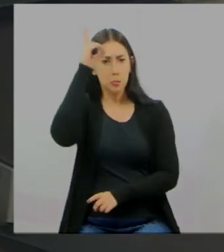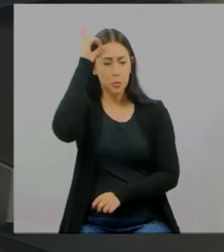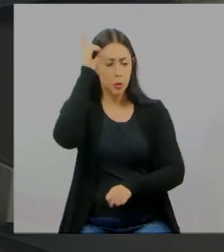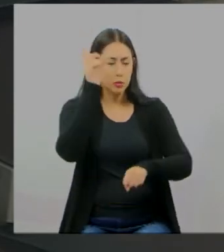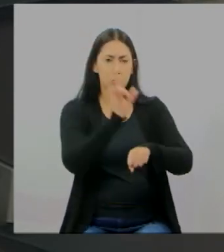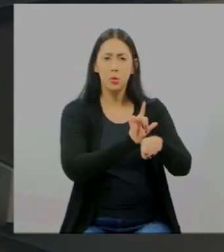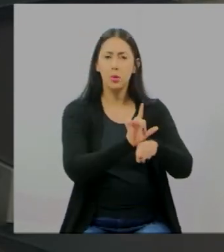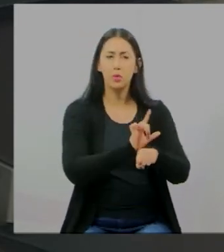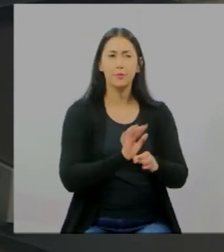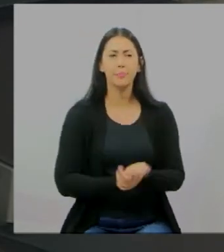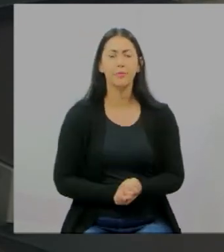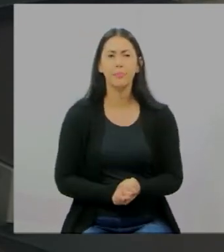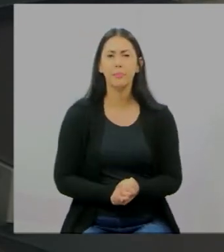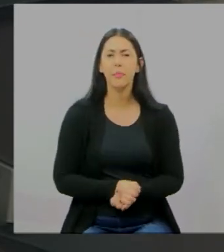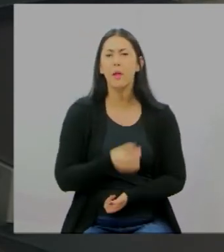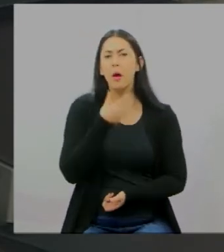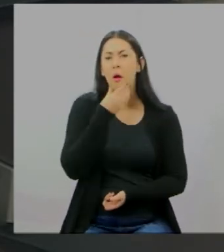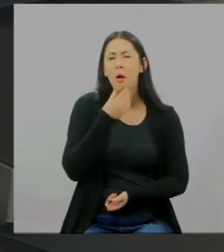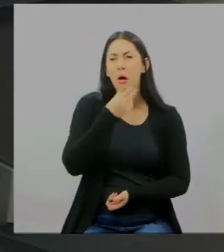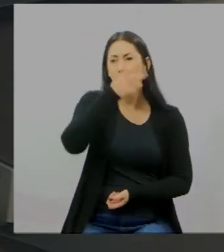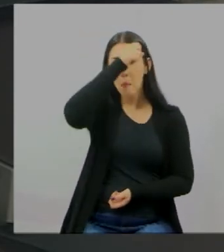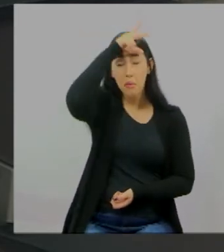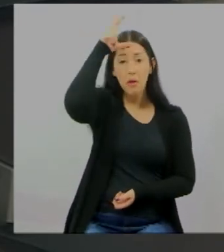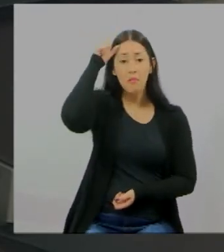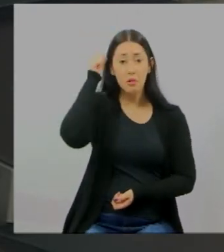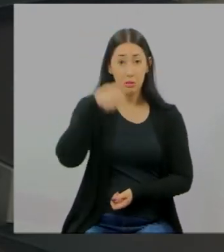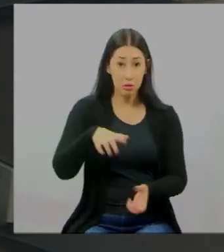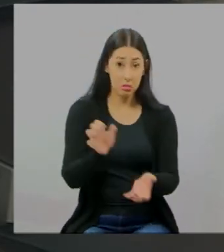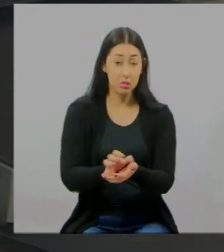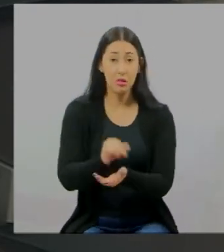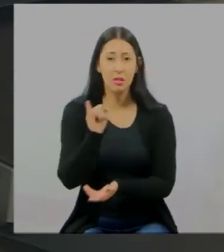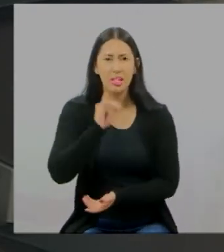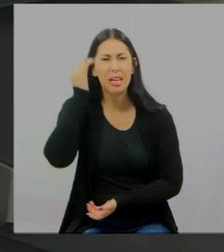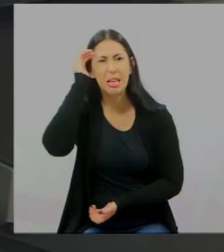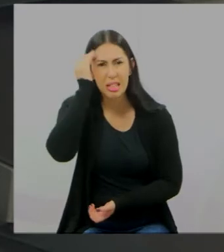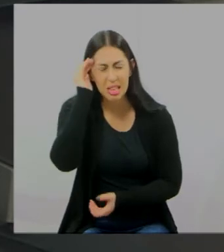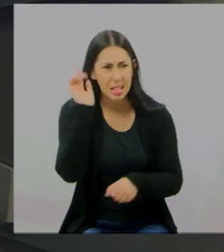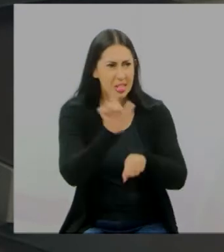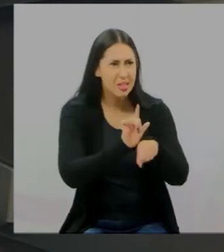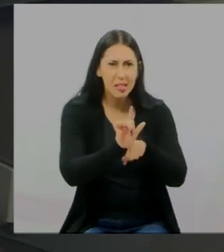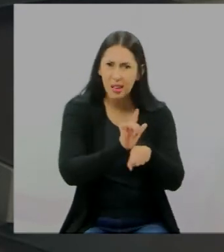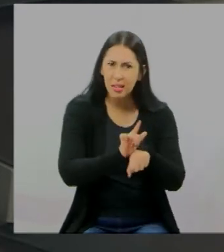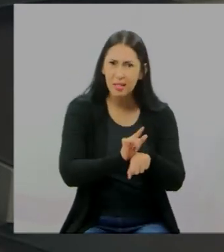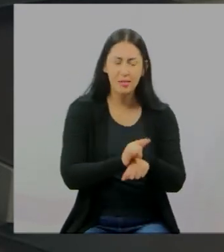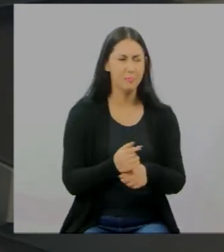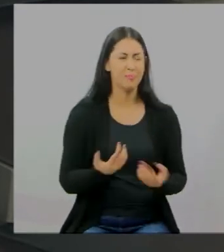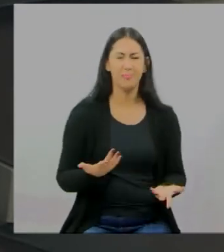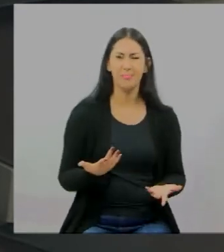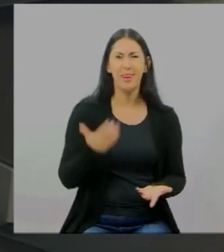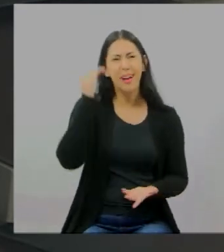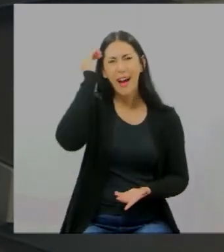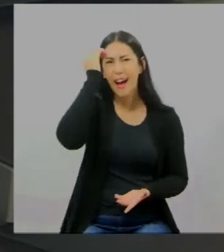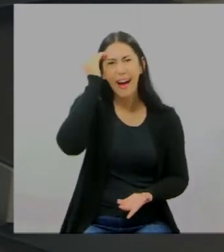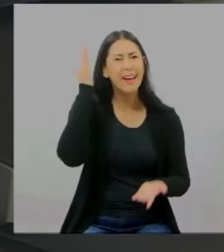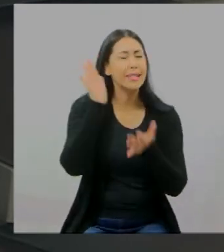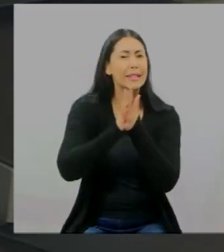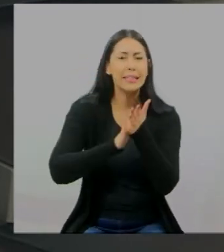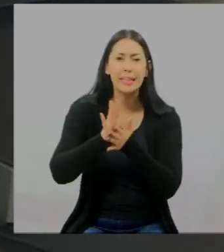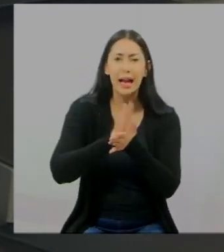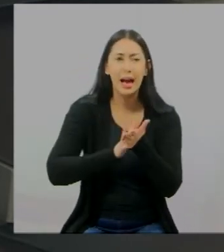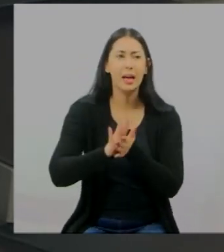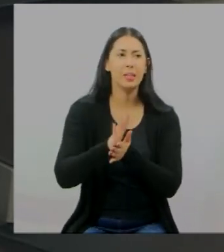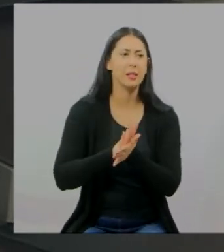que o gestor da cidade entende de comércio? Ele é procurador, ele é jurista, ele não entende nada de